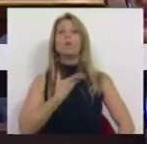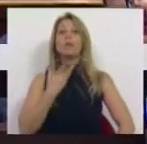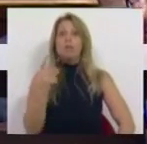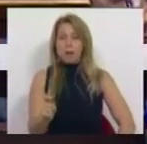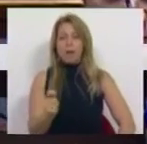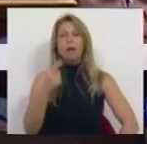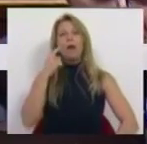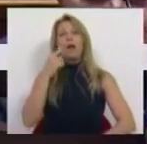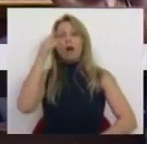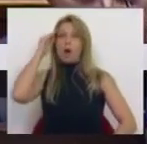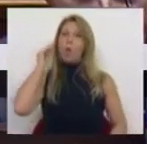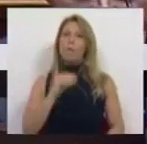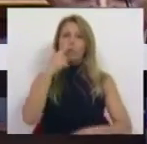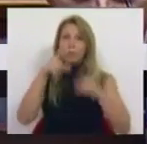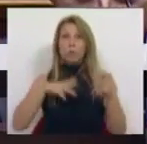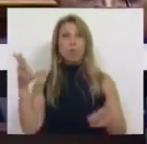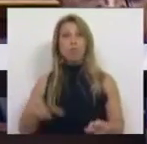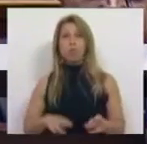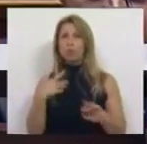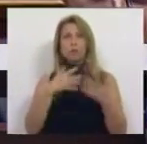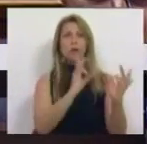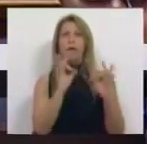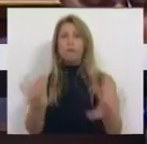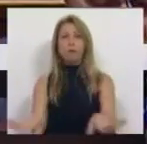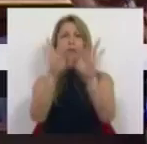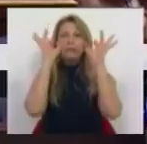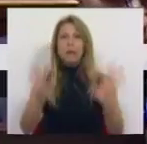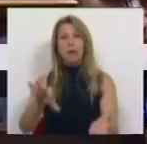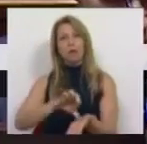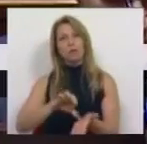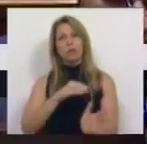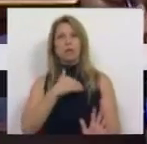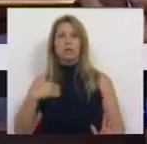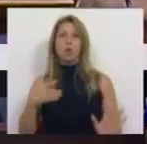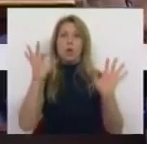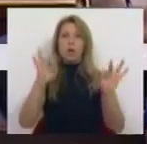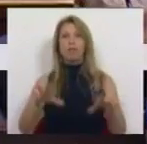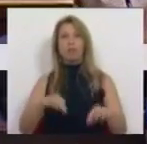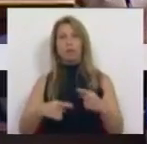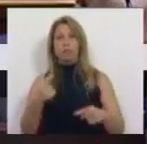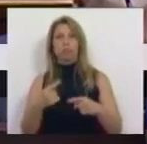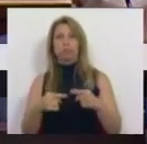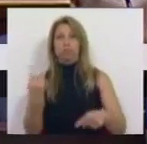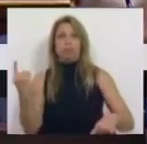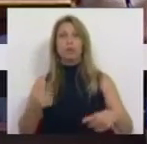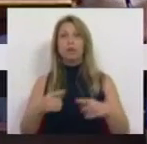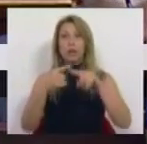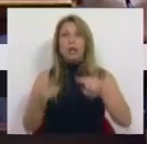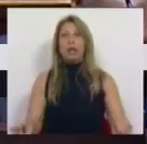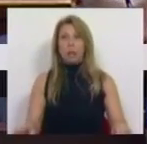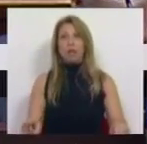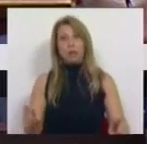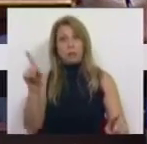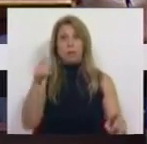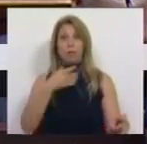fossem atendidos da mesma forma nos centros de saúde, ultrapassando-se a disparidade, e a palavra é dos peritos, entre